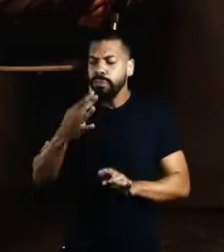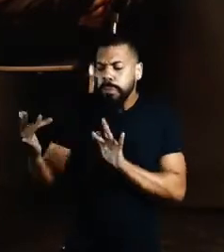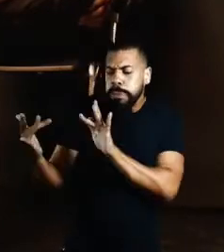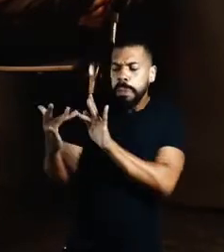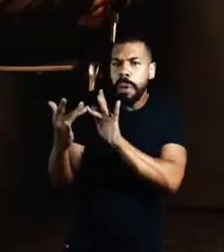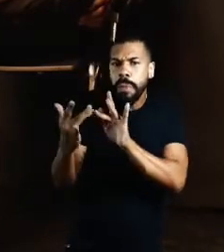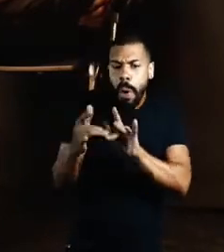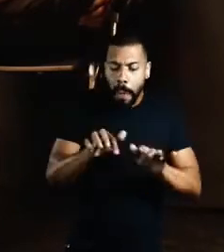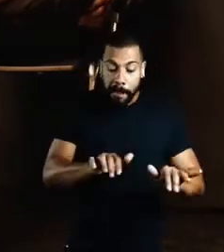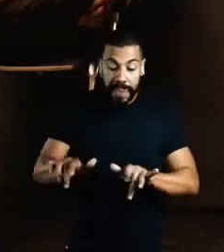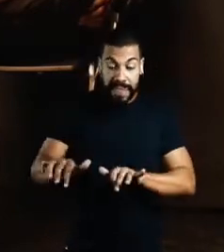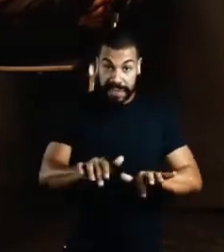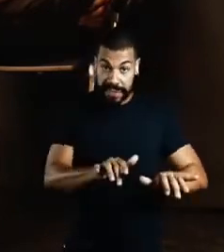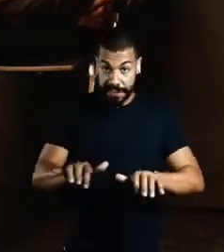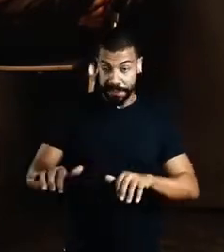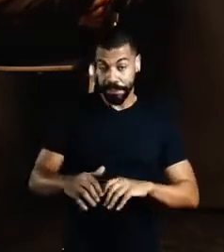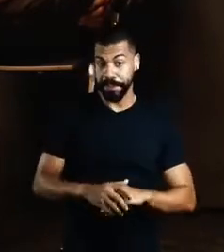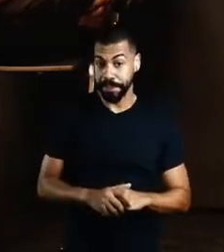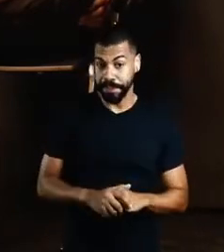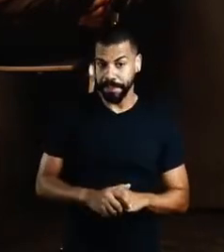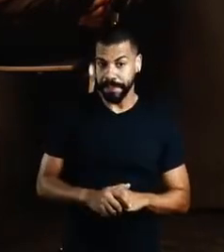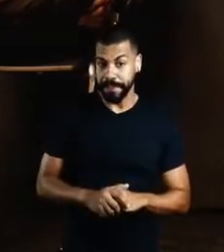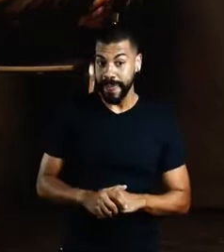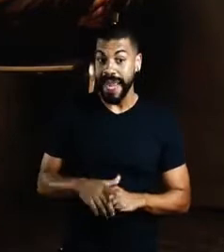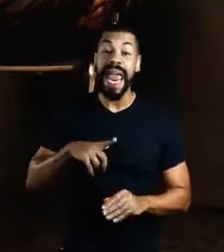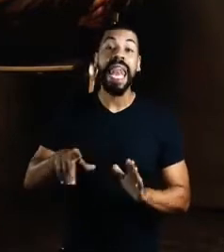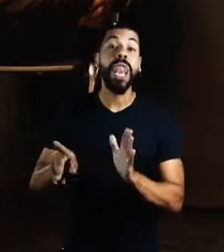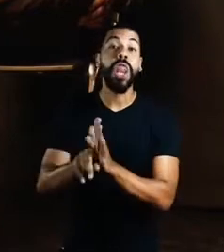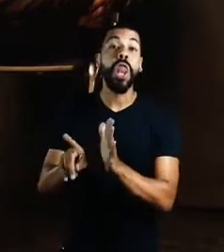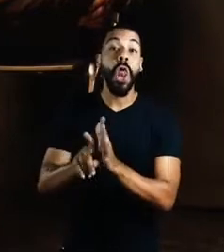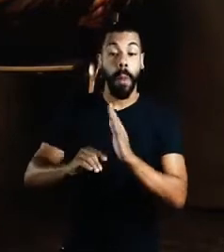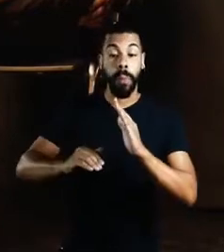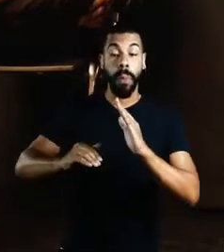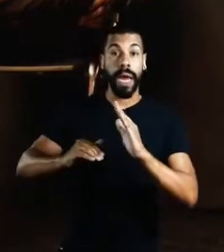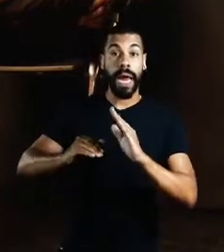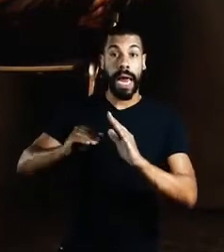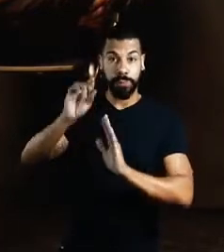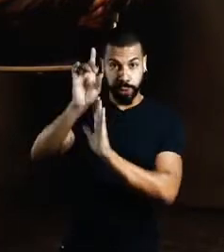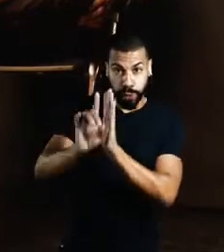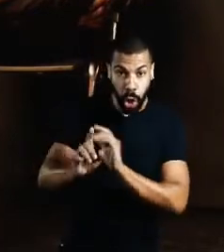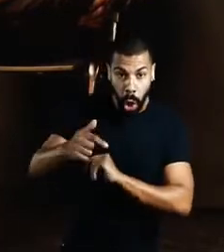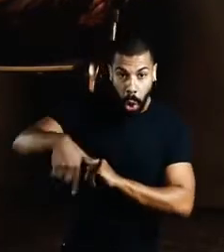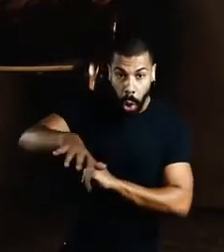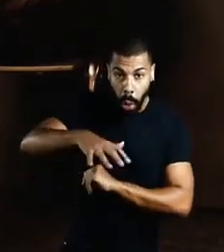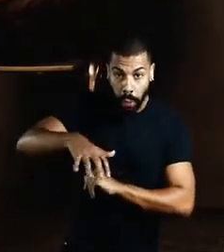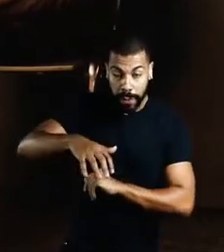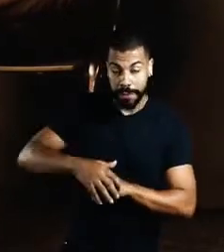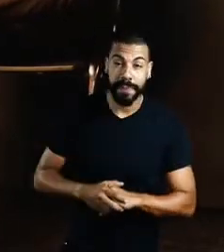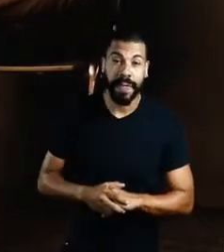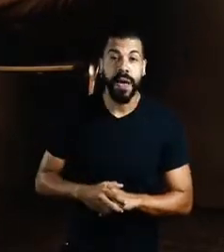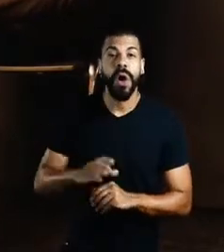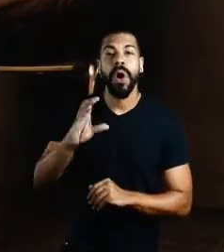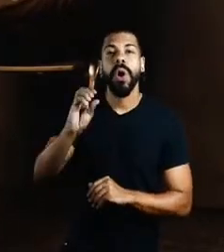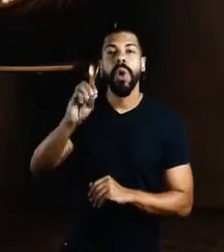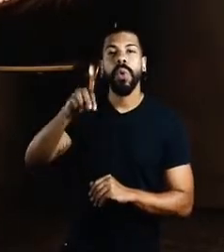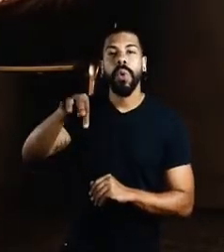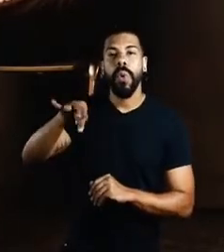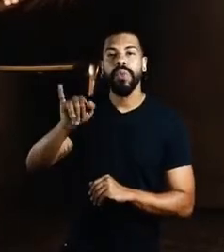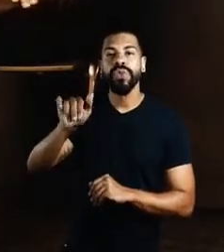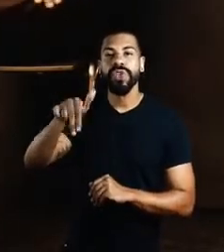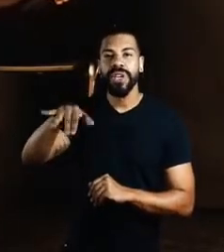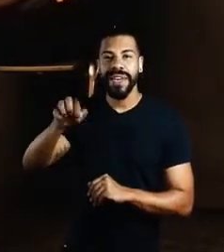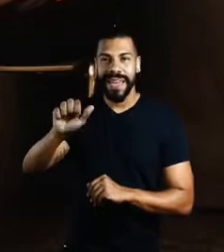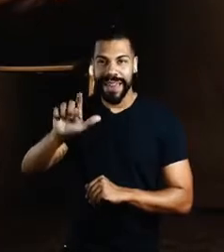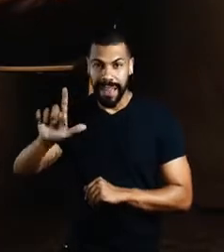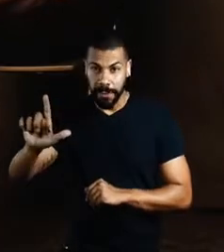Esse pianista, ele era diretor internacional da Seta Chantecler, a Continental. A gente